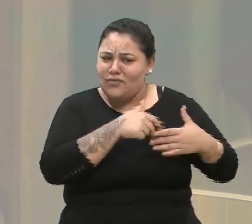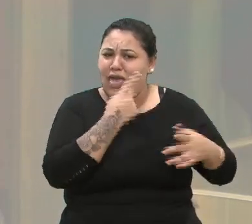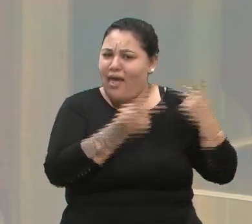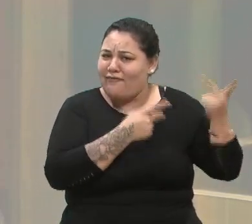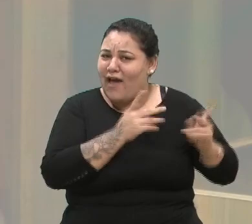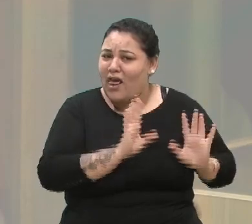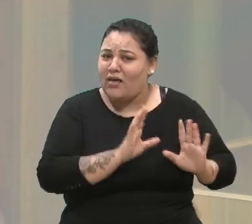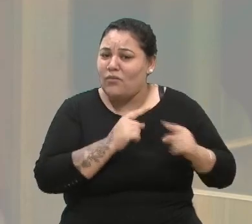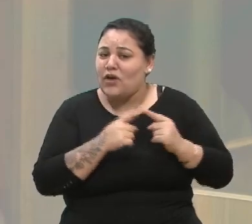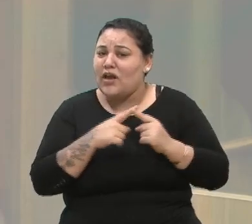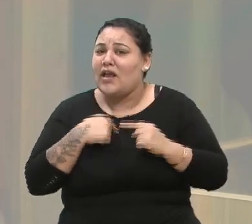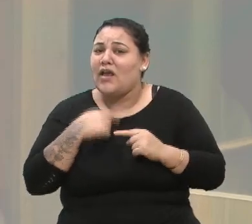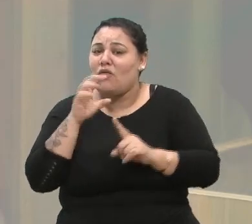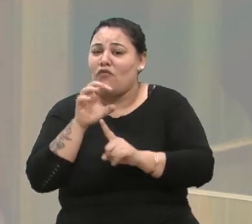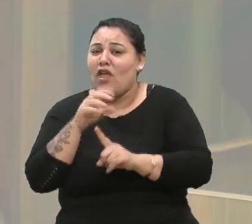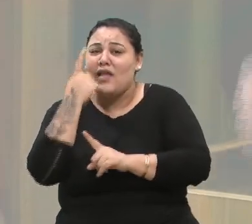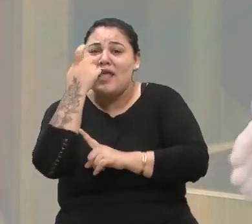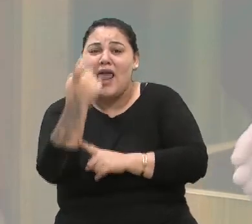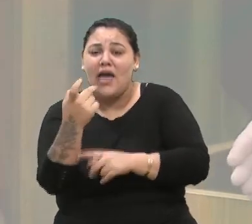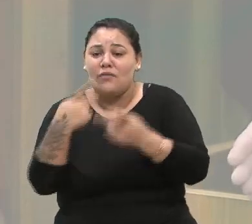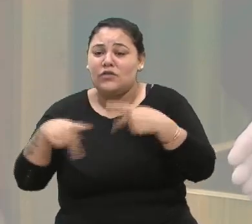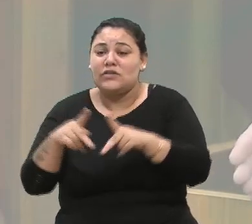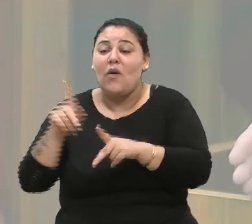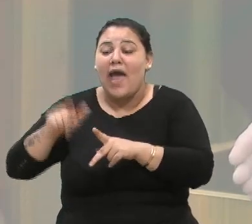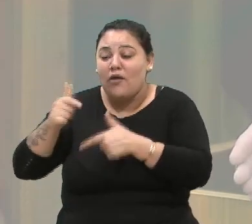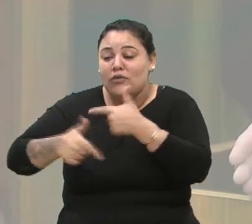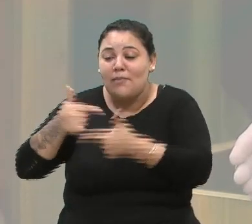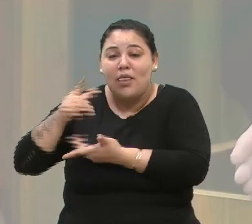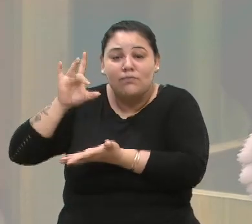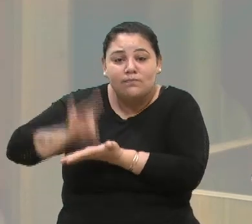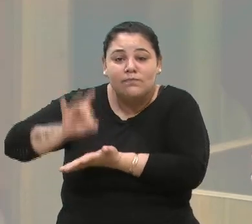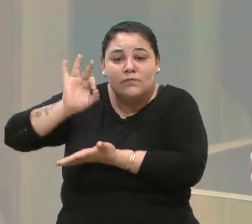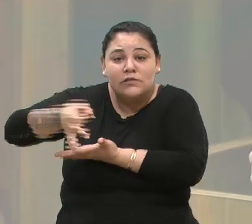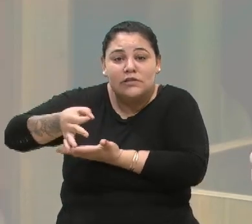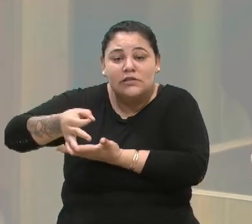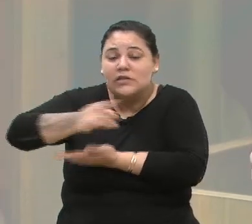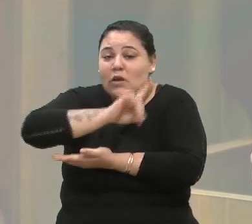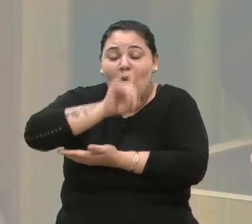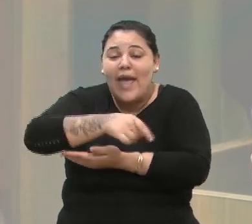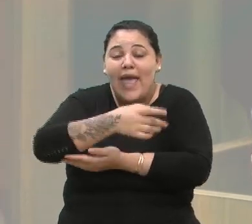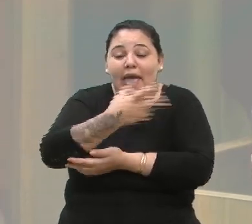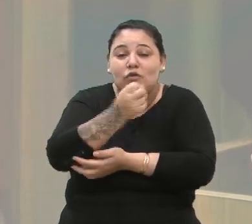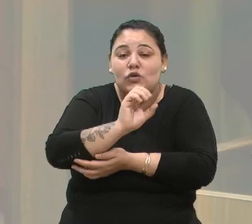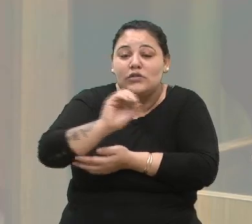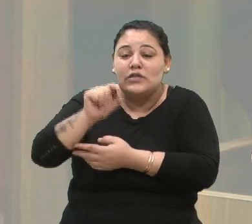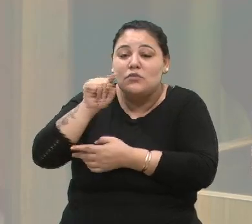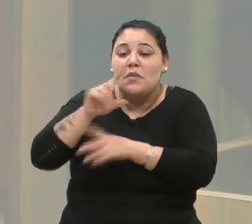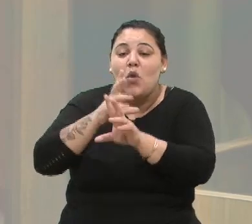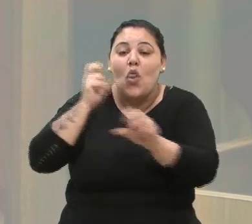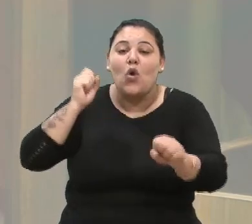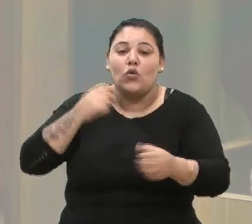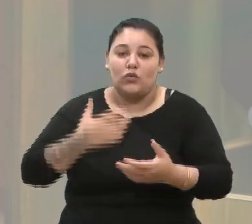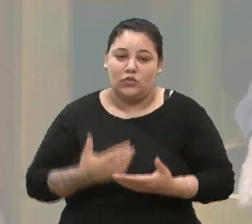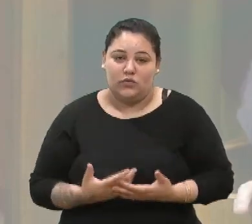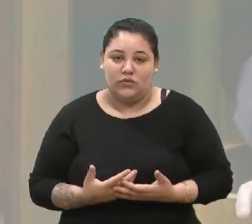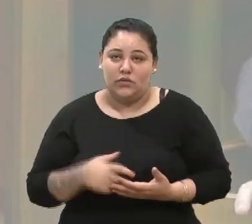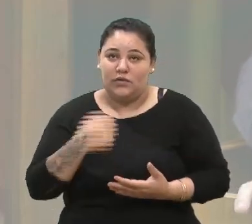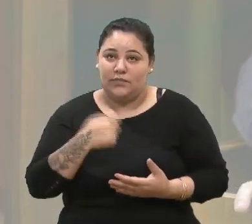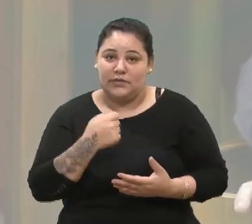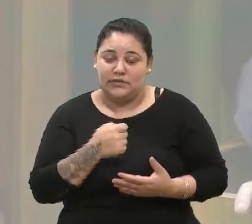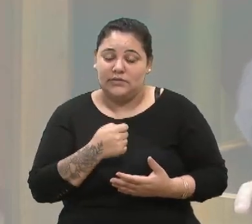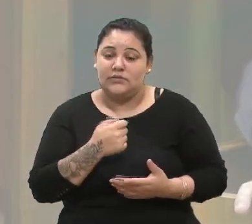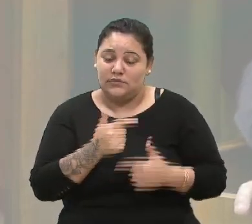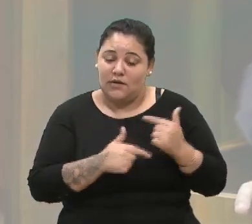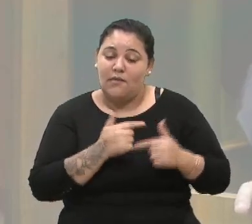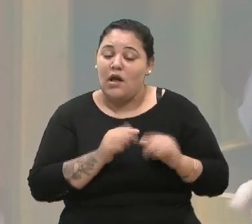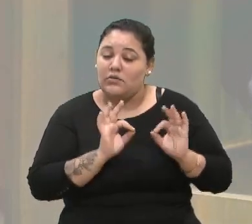interessa para a população é o serviço prestado. Não é os 800 mil de lucro aqui. E o serviço não está sendo feito de